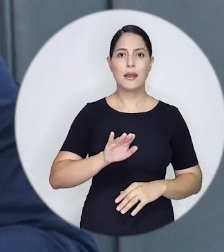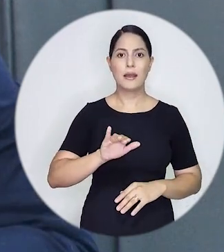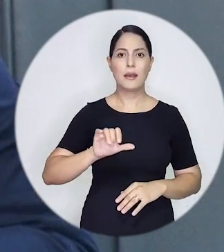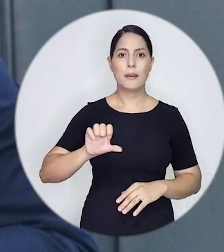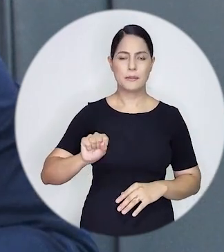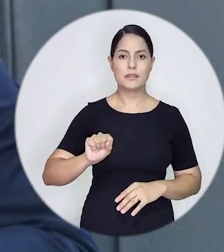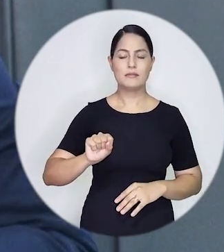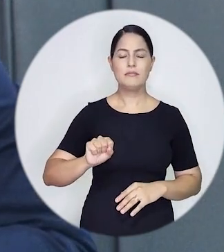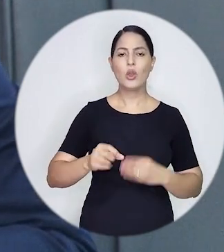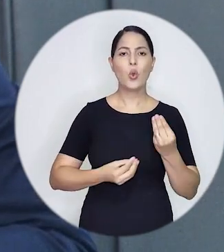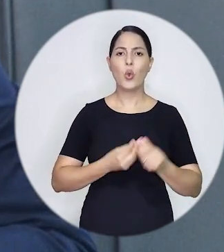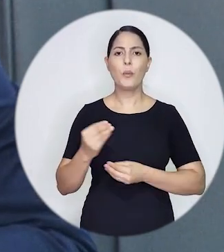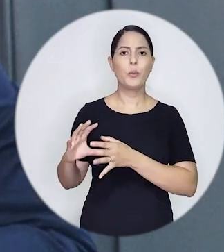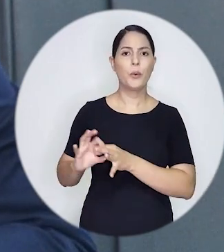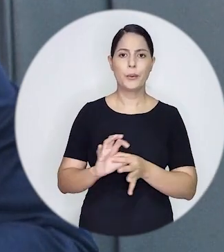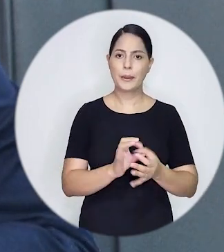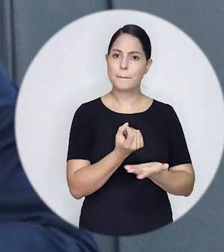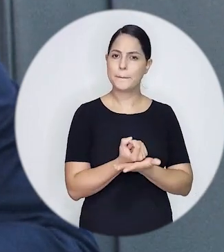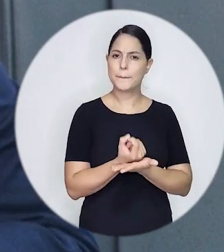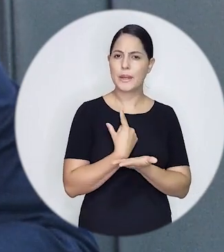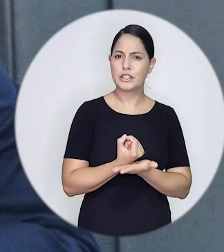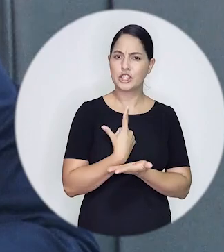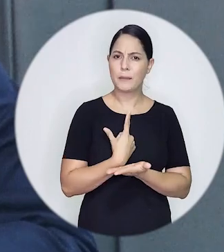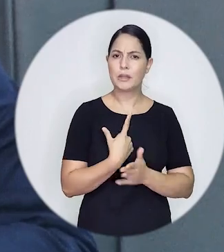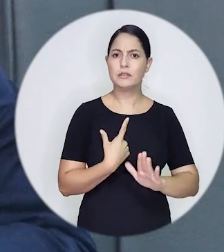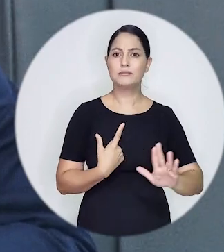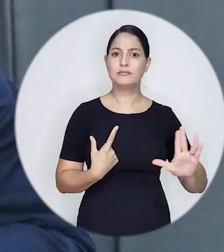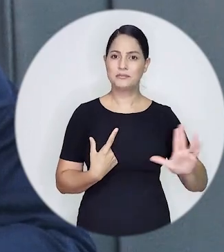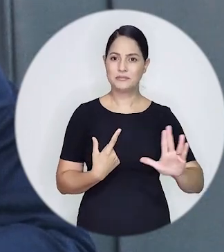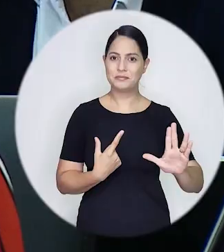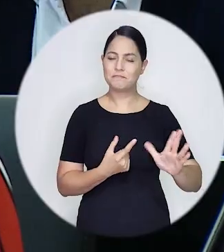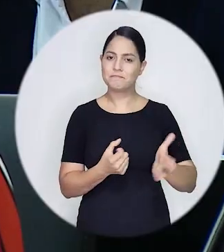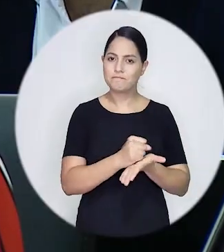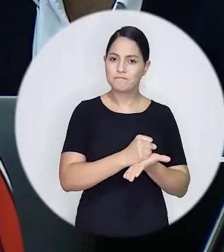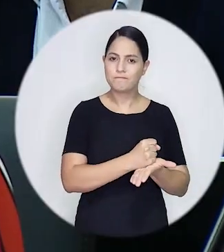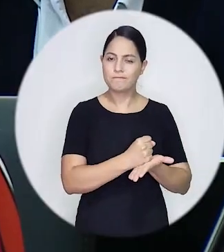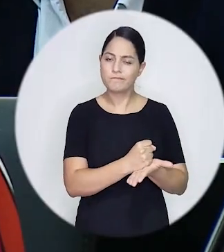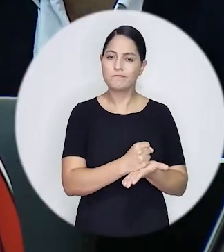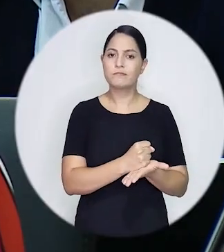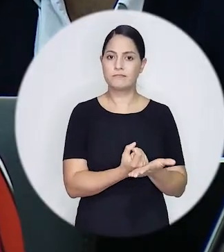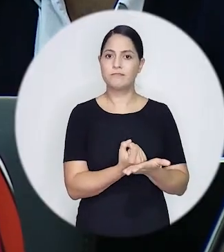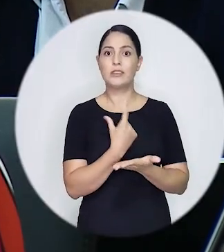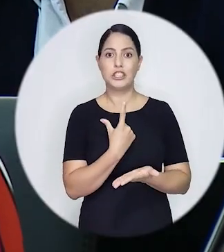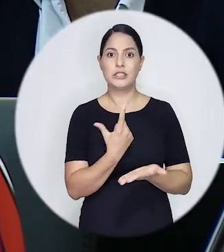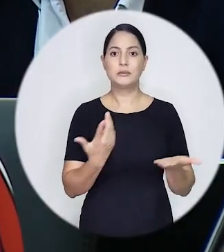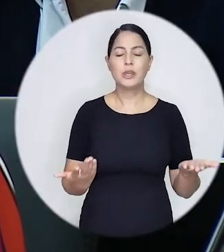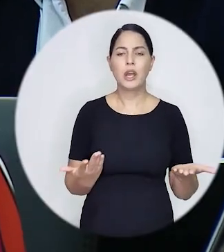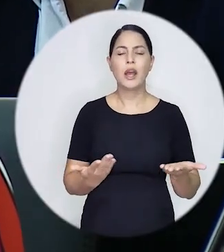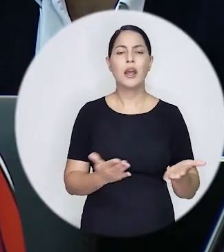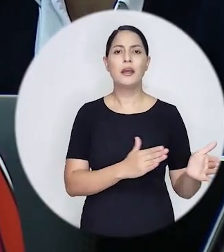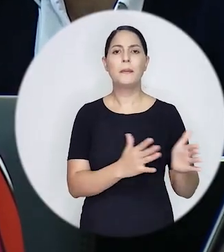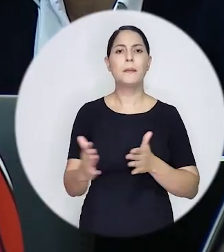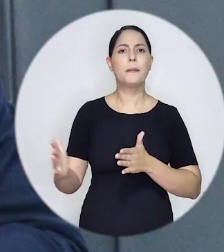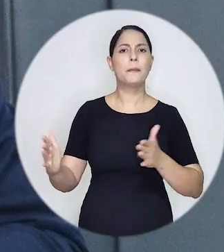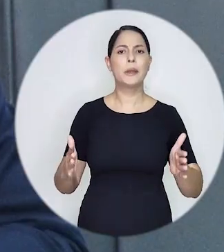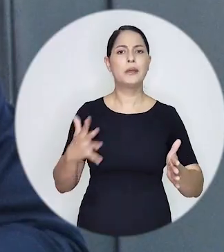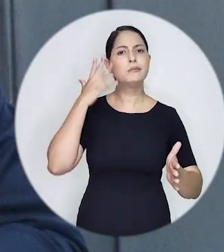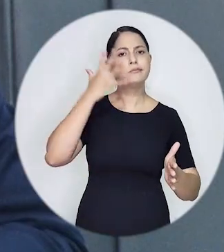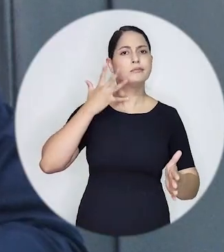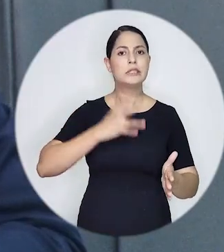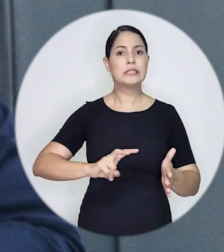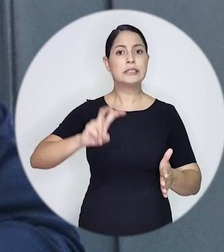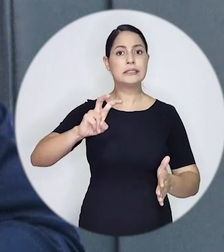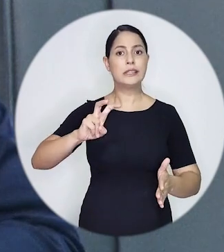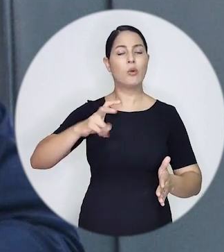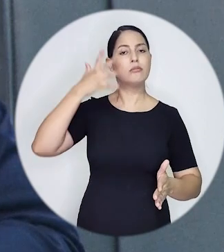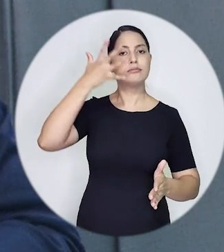debate e para o avanço da regulamentação do uso medicinal da cannabis. Portanto, a OAB não se furtará de cumprir o seu